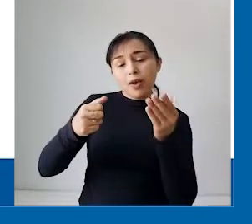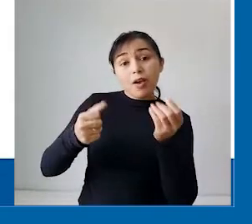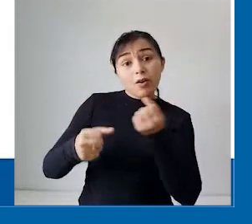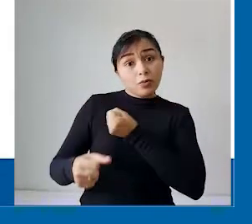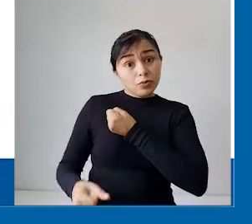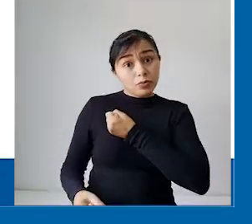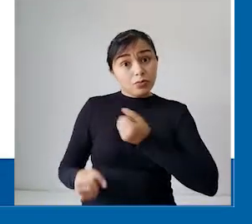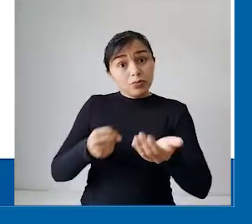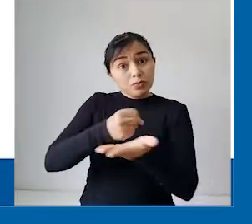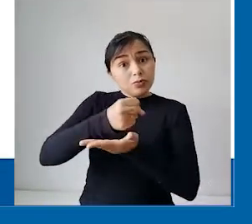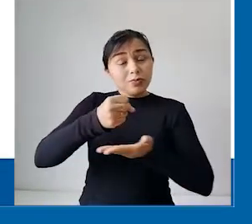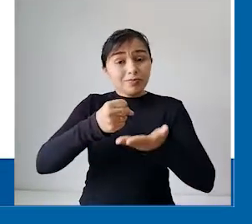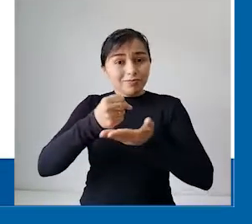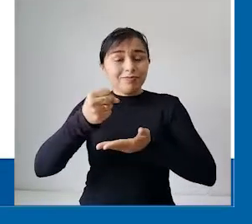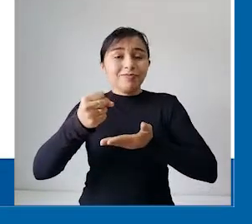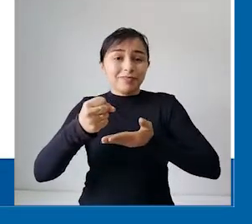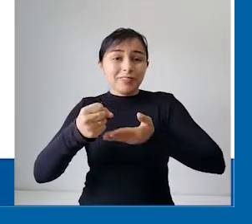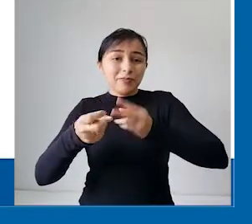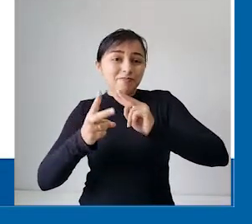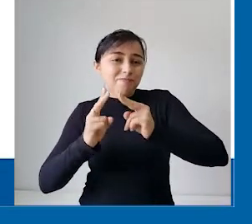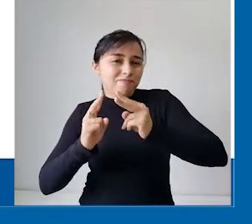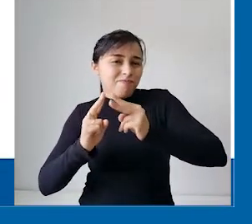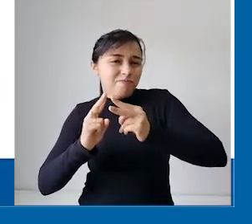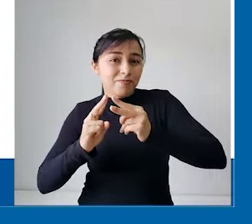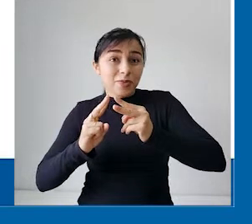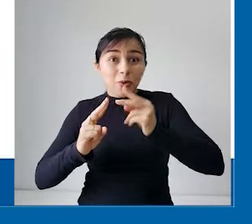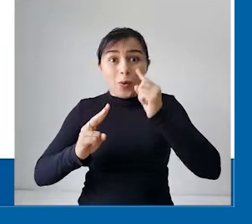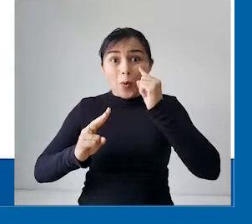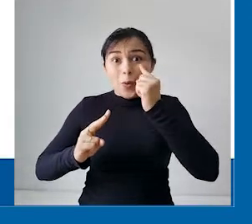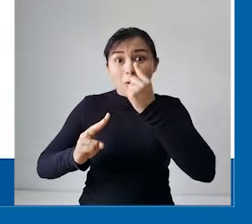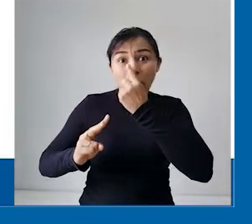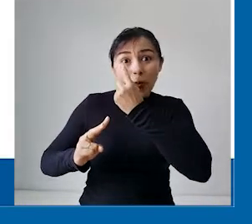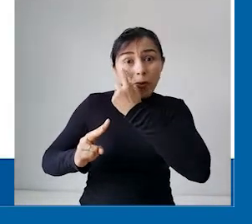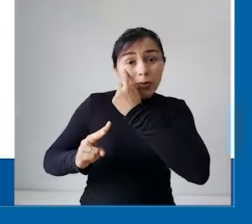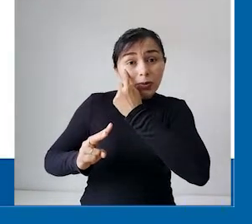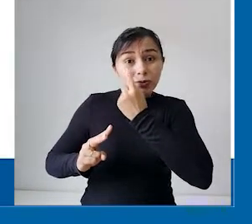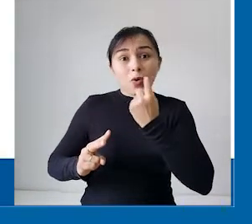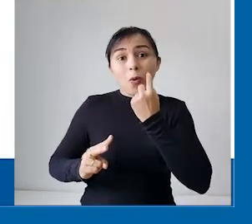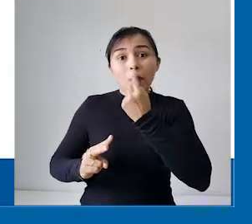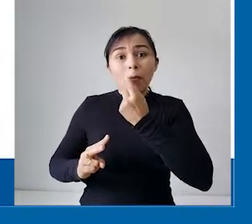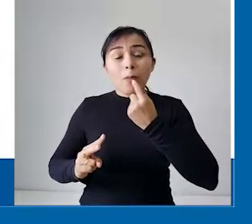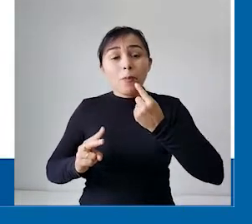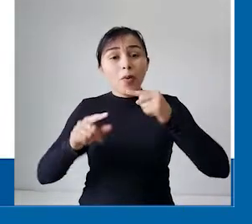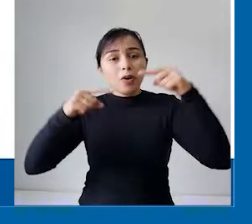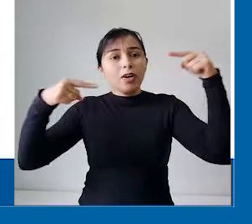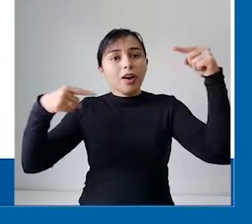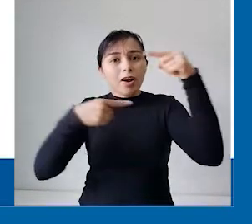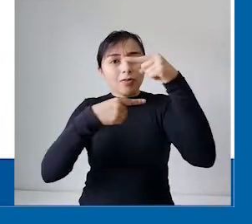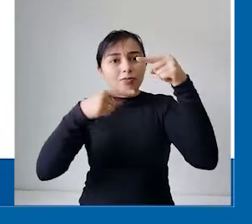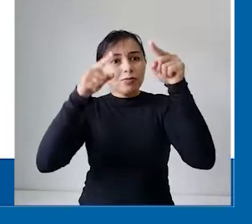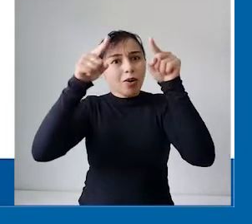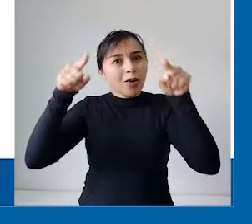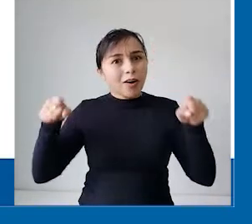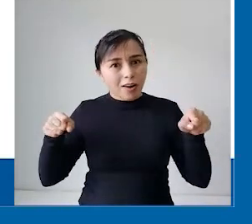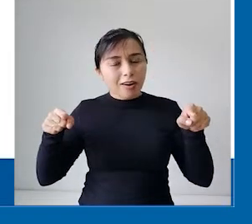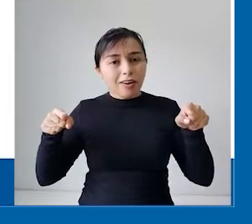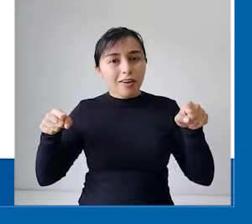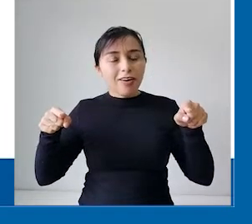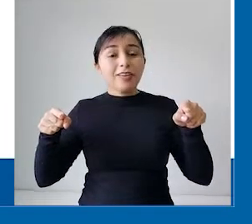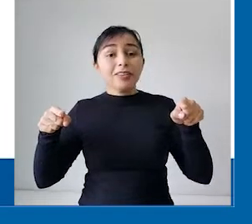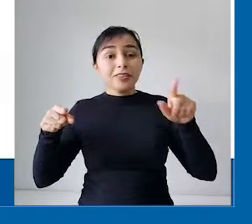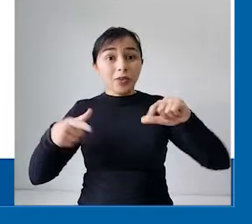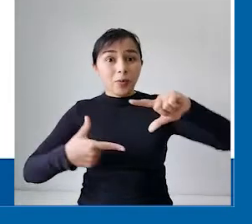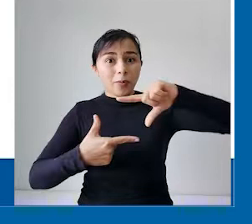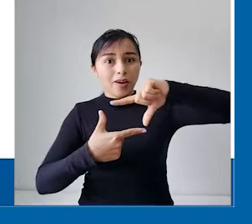base. Uma figura ímpar, olhos romboides, boca trapezoide, corpo